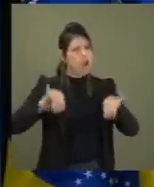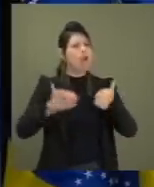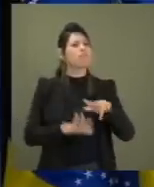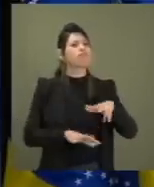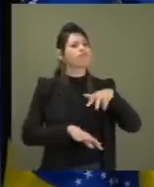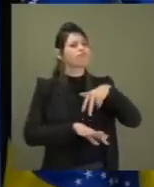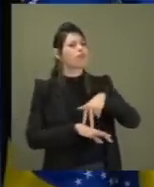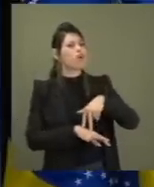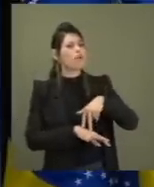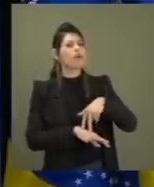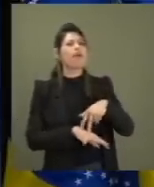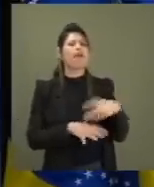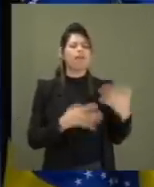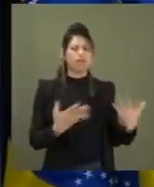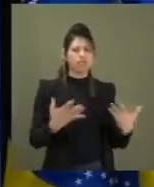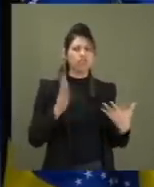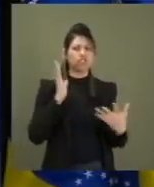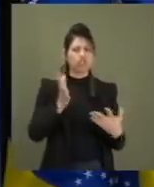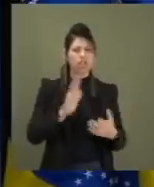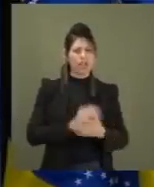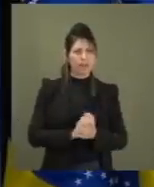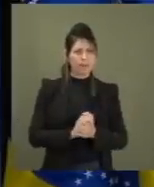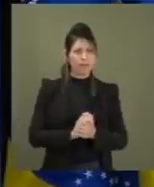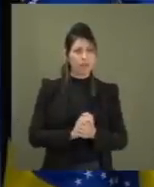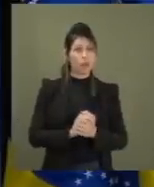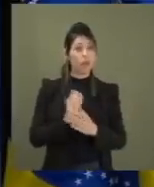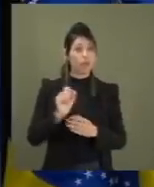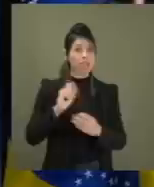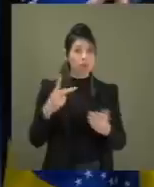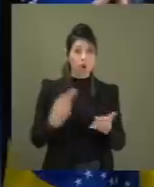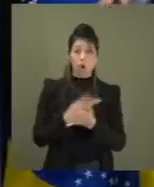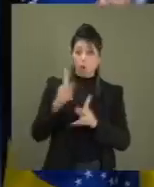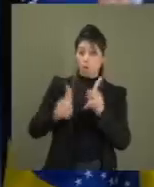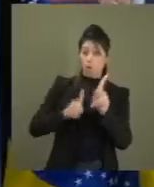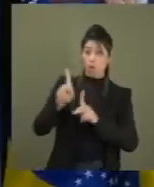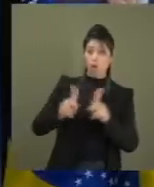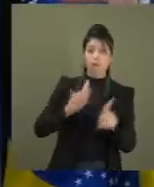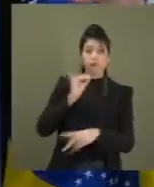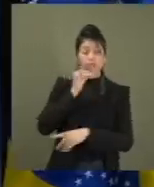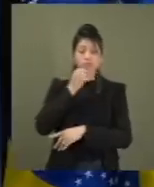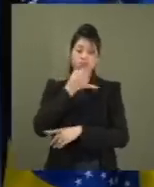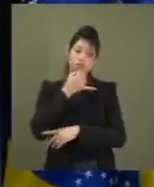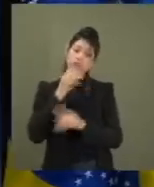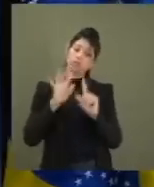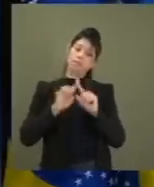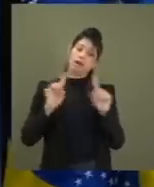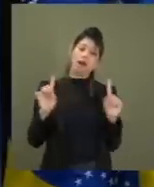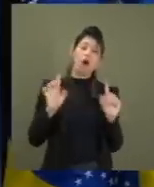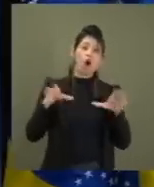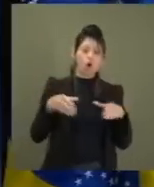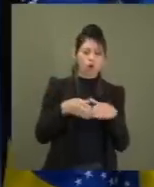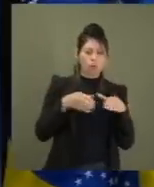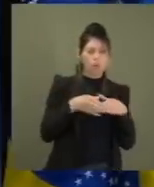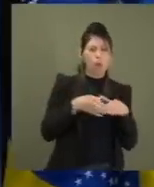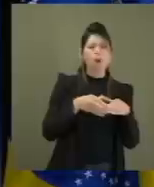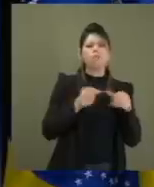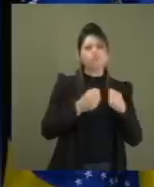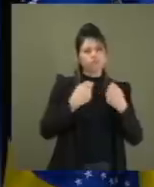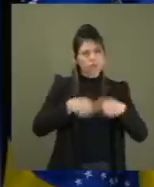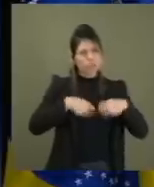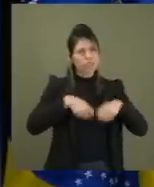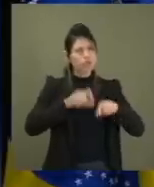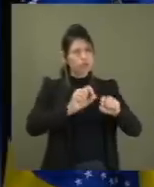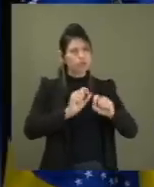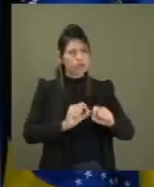essa insatisfação povo brasileiro tá triste mas ele era a maioria esmagadora da comissão